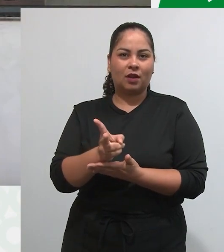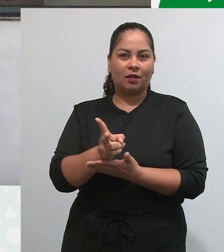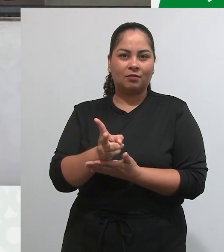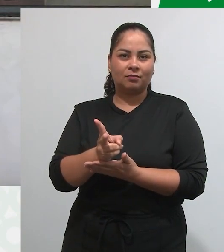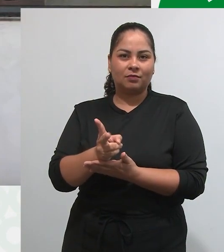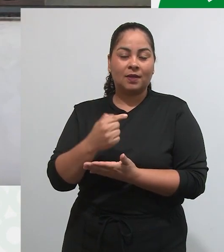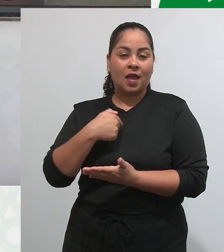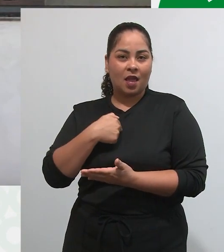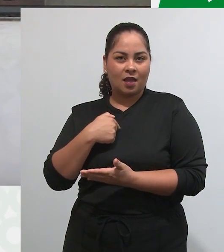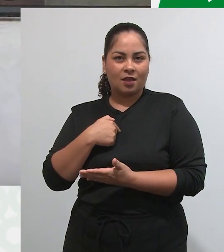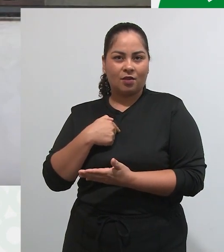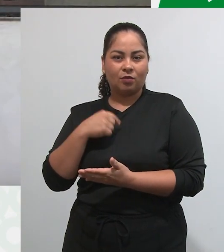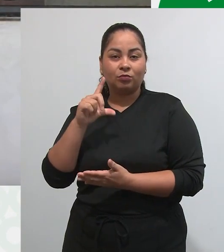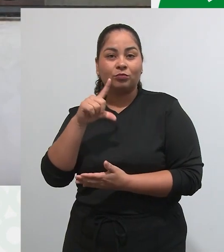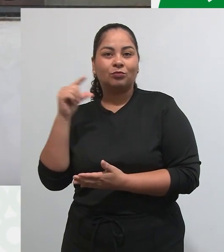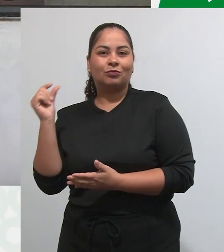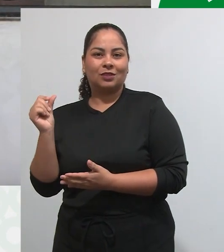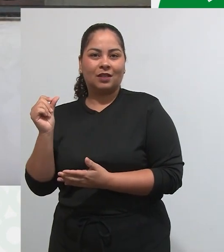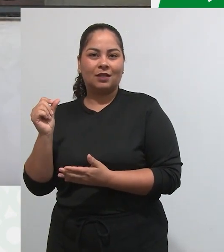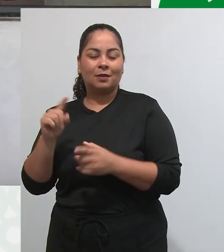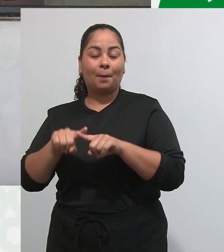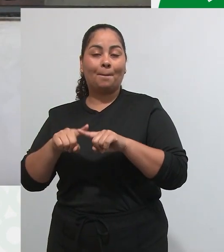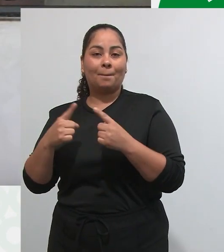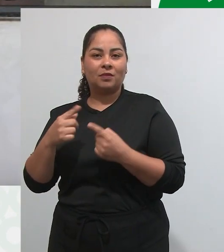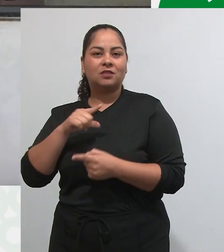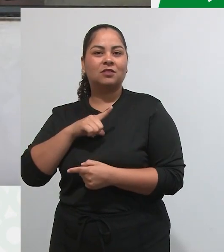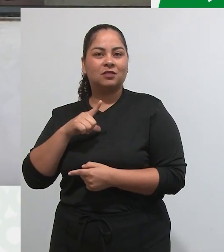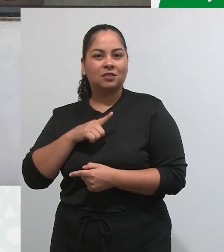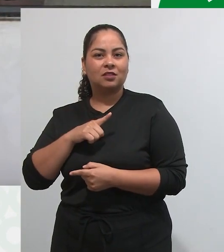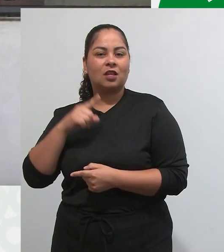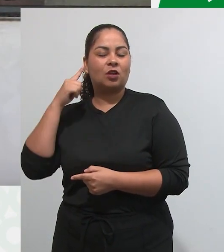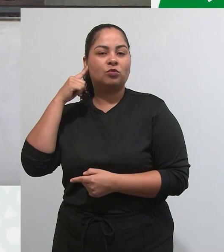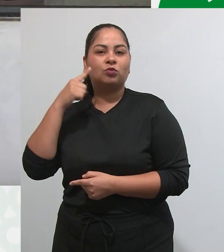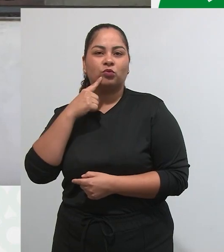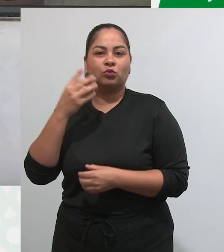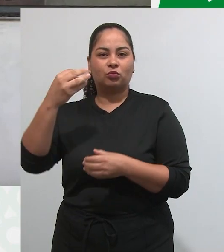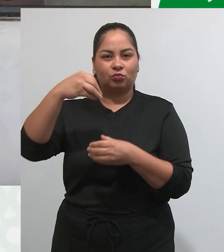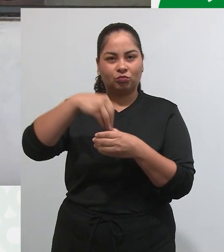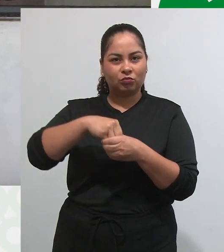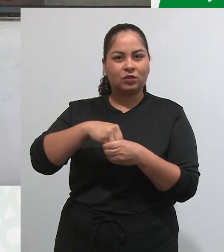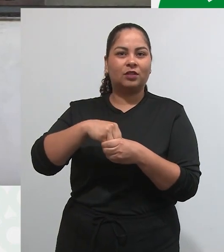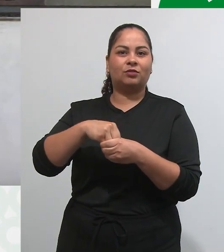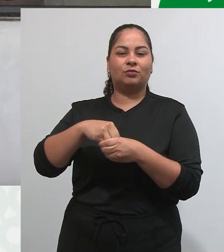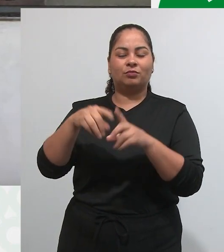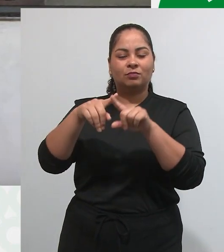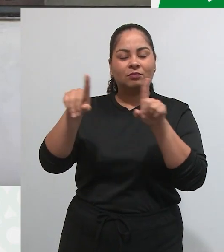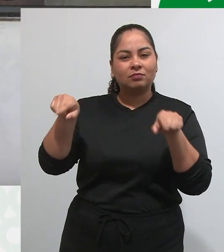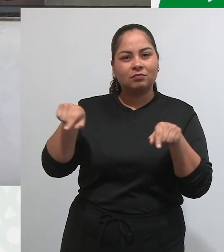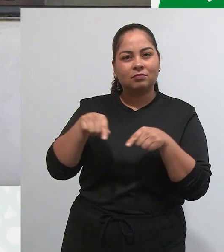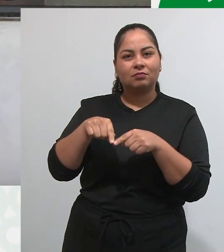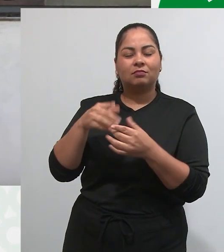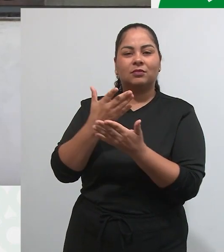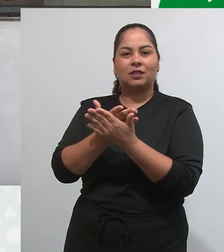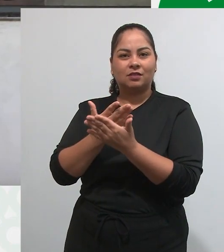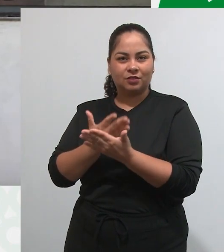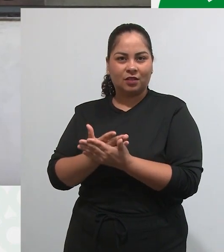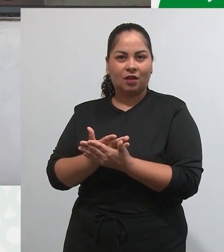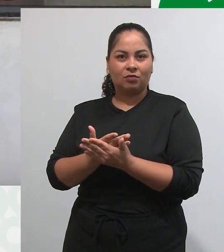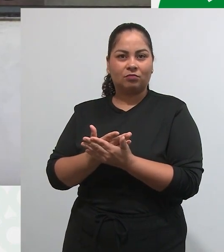eu saí, mas o surdo continua. Eles continuam ingressando na educação, eles continuam